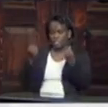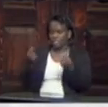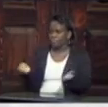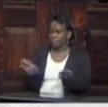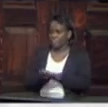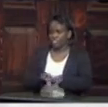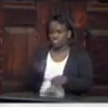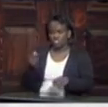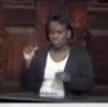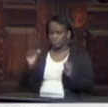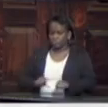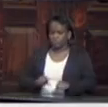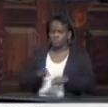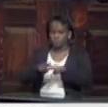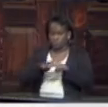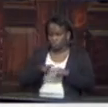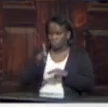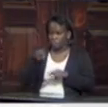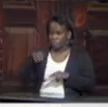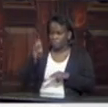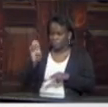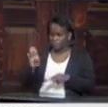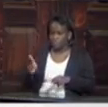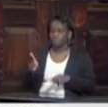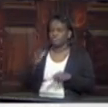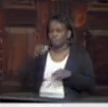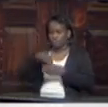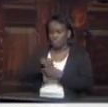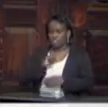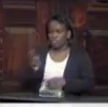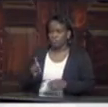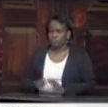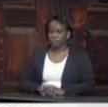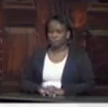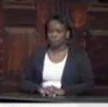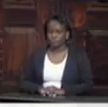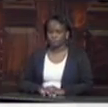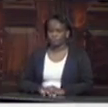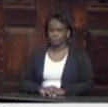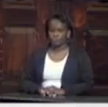Por isso o PMDB encaminha um voto não.